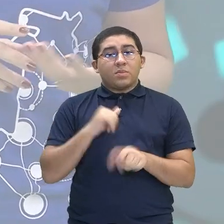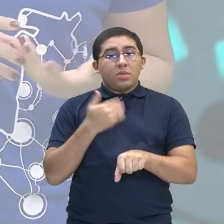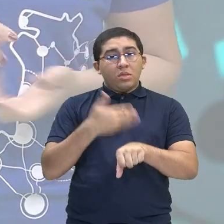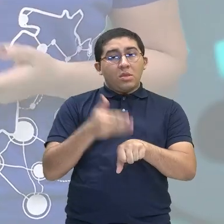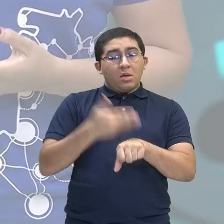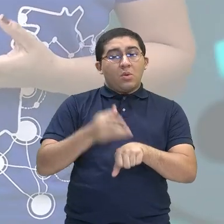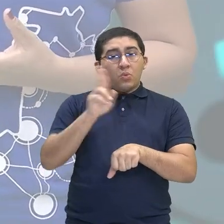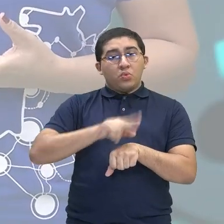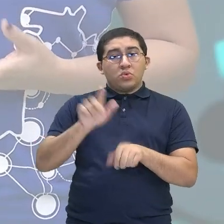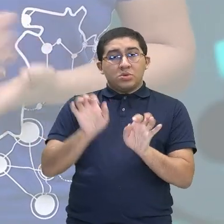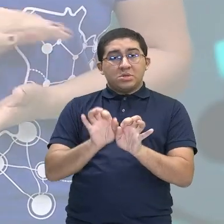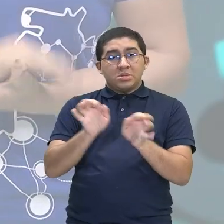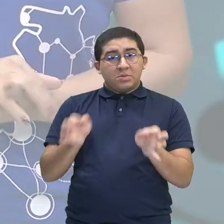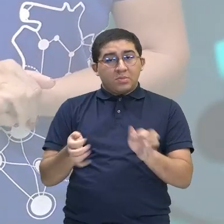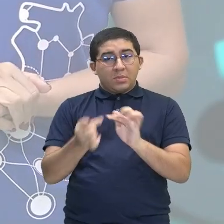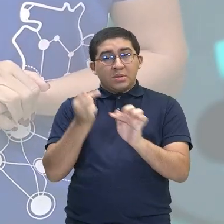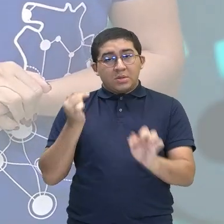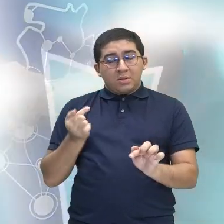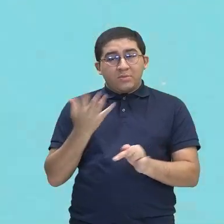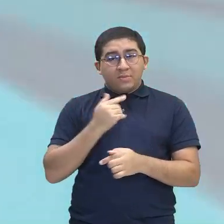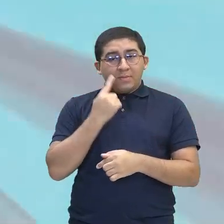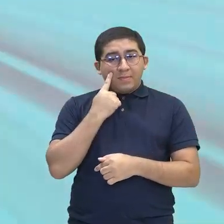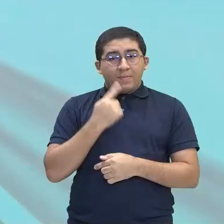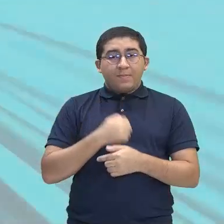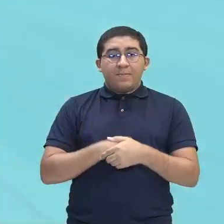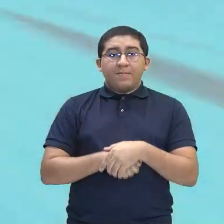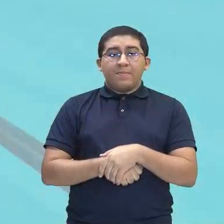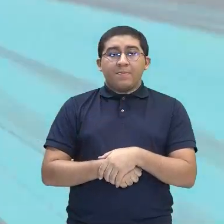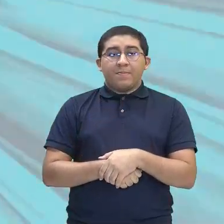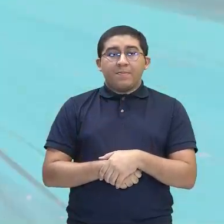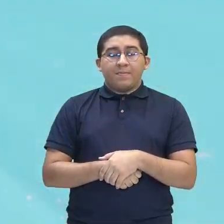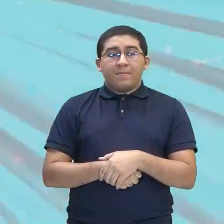Simple Past e o Past Continuous. Let's go!